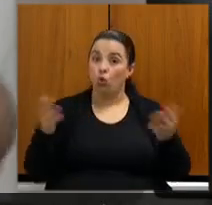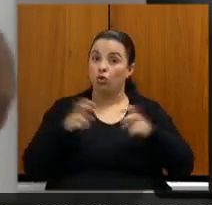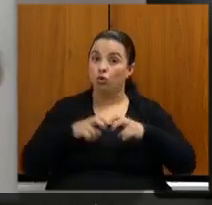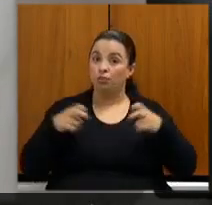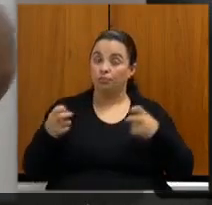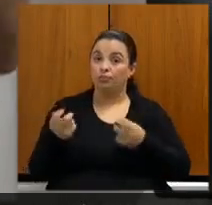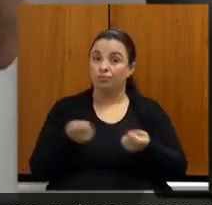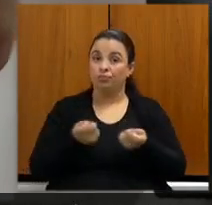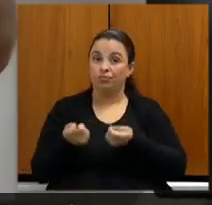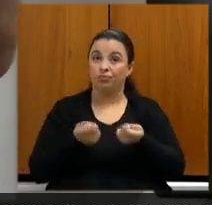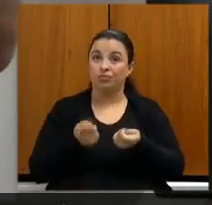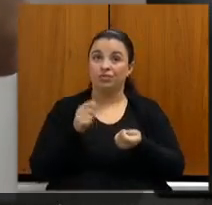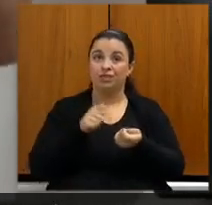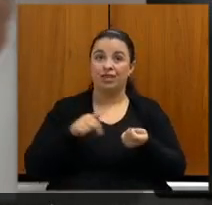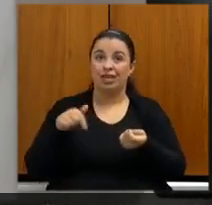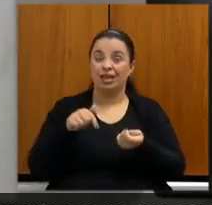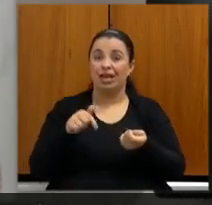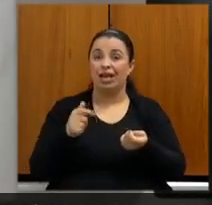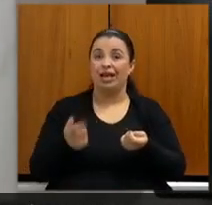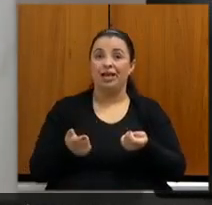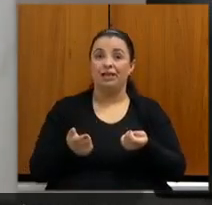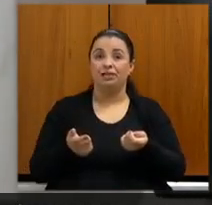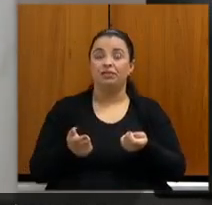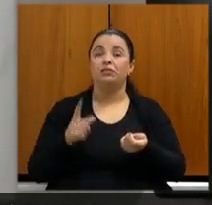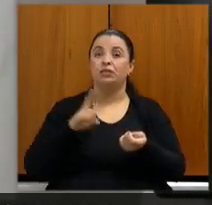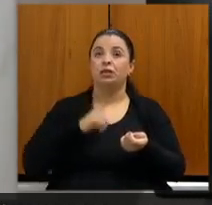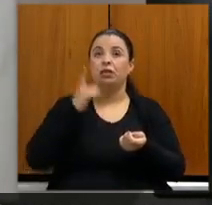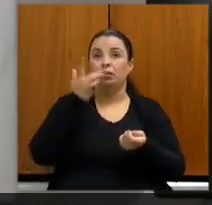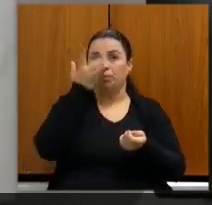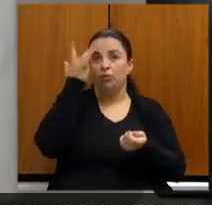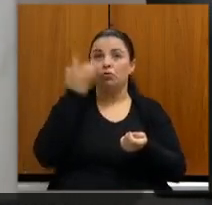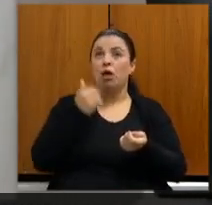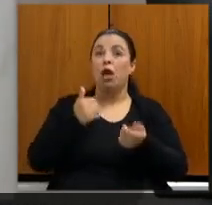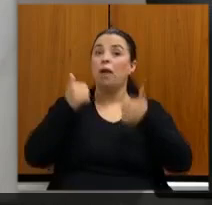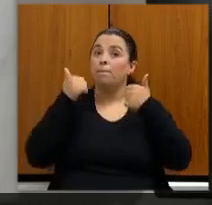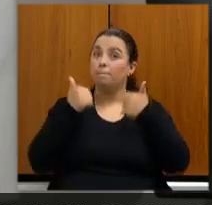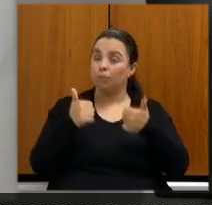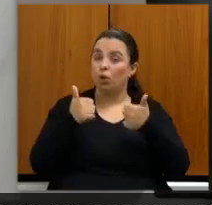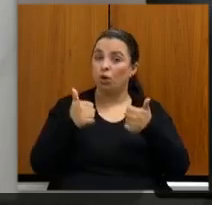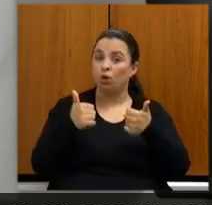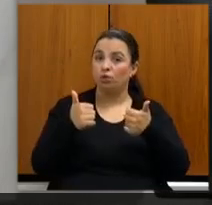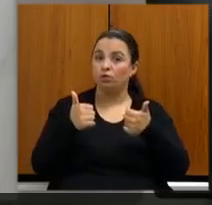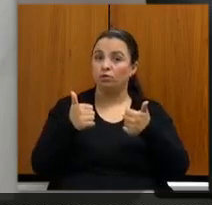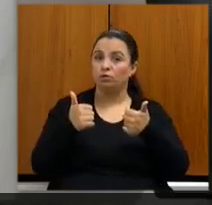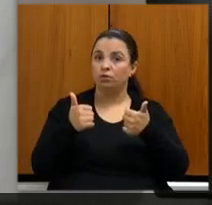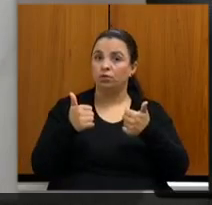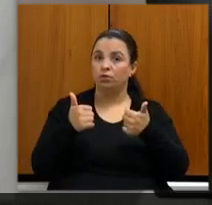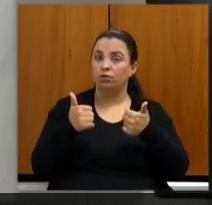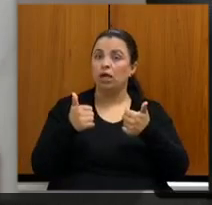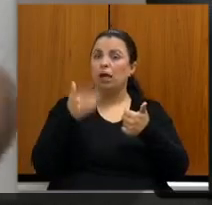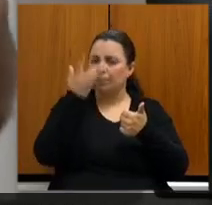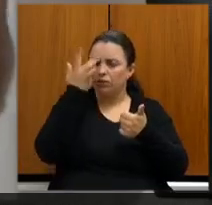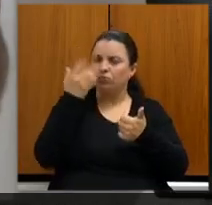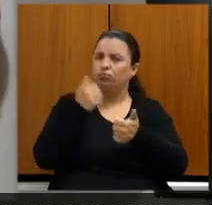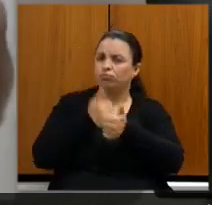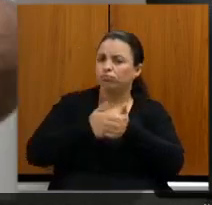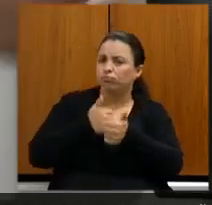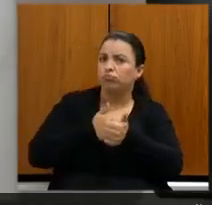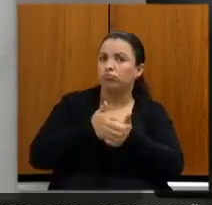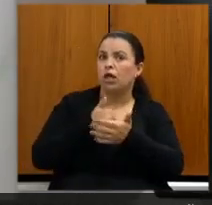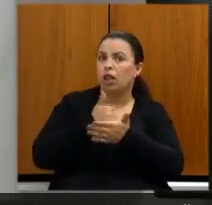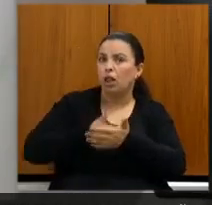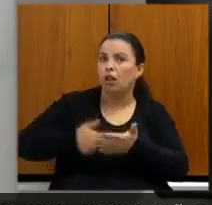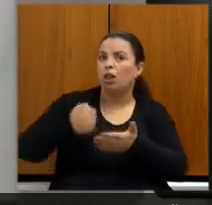negociação está em mãos muito boas é a questão que a gente precisa melhorar é